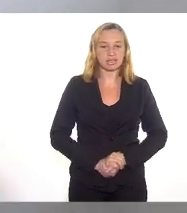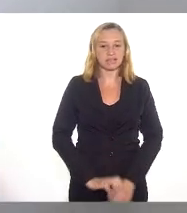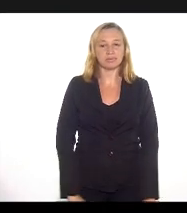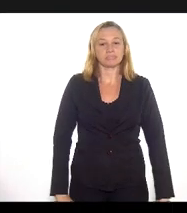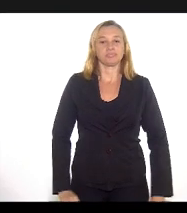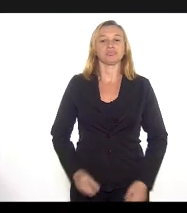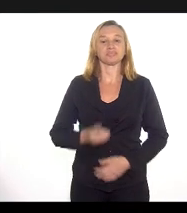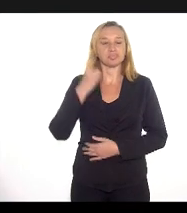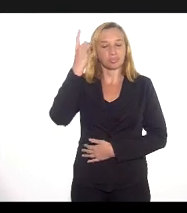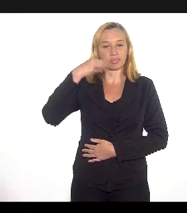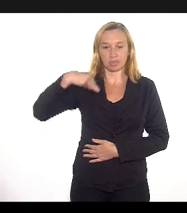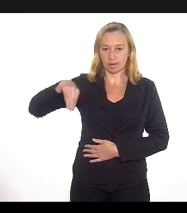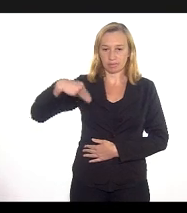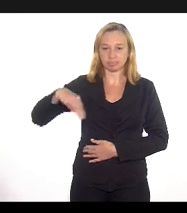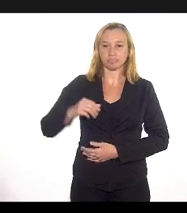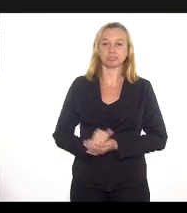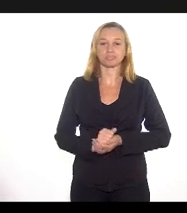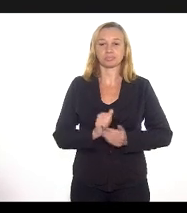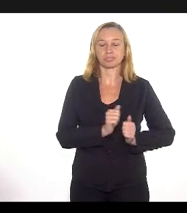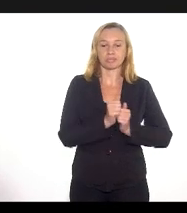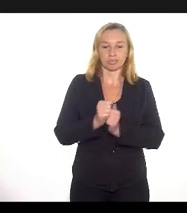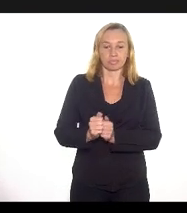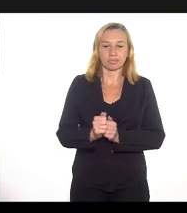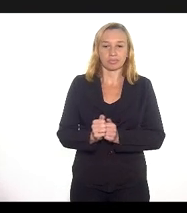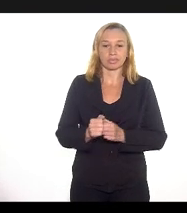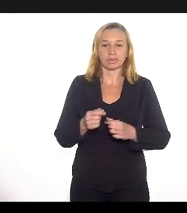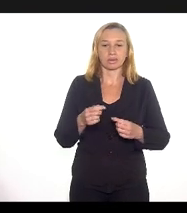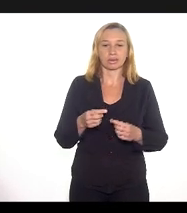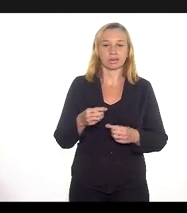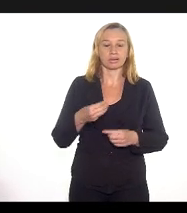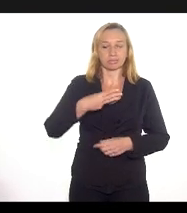Minho. Para encaminhar, presidente, Márcio Pacheco, não é para discutir.